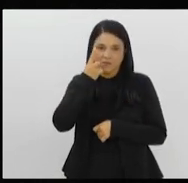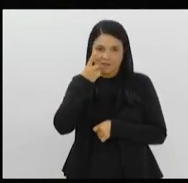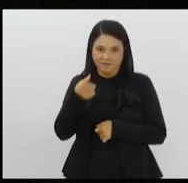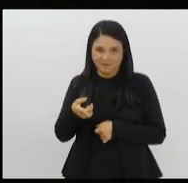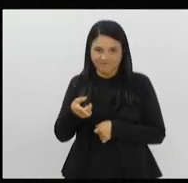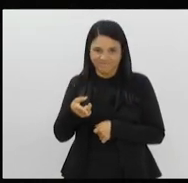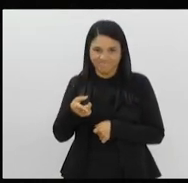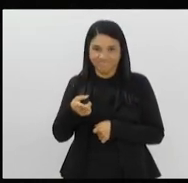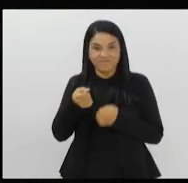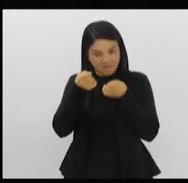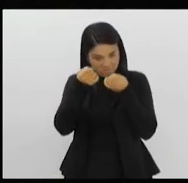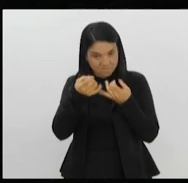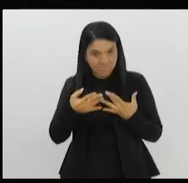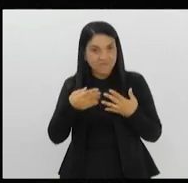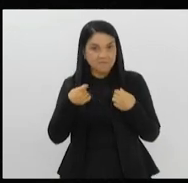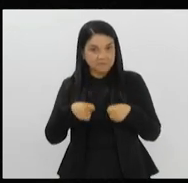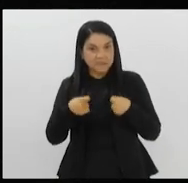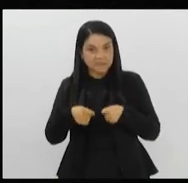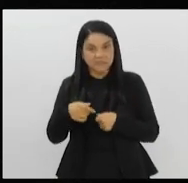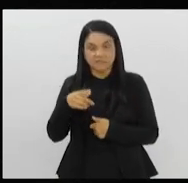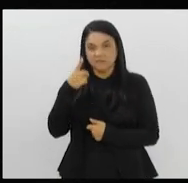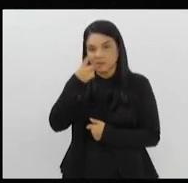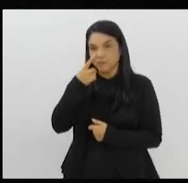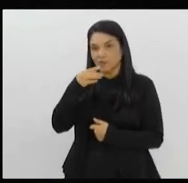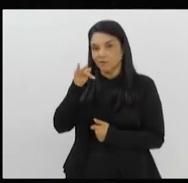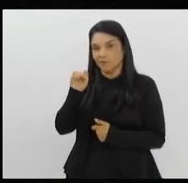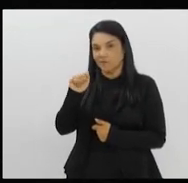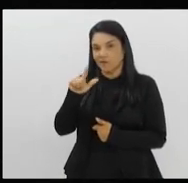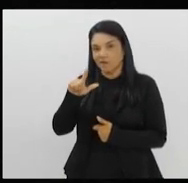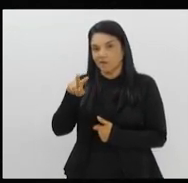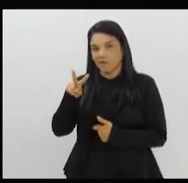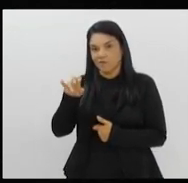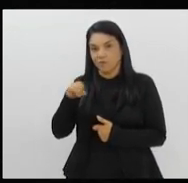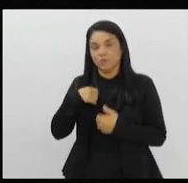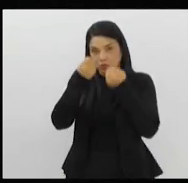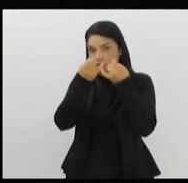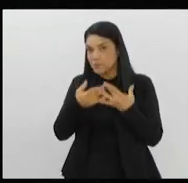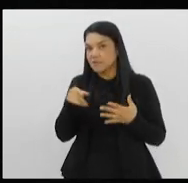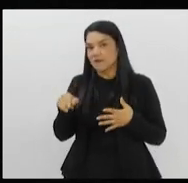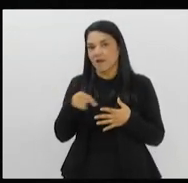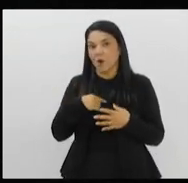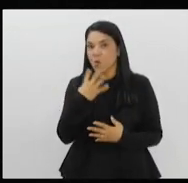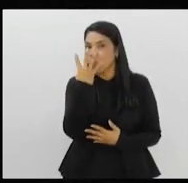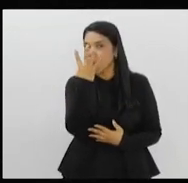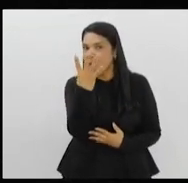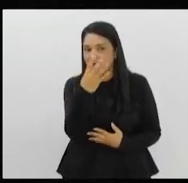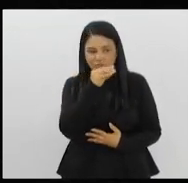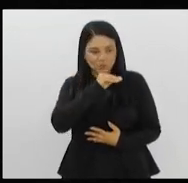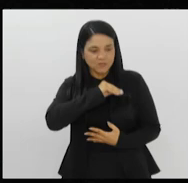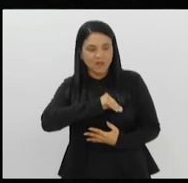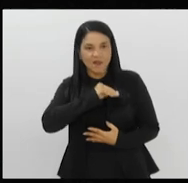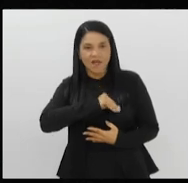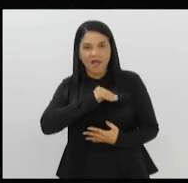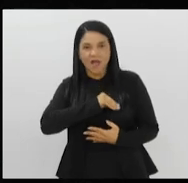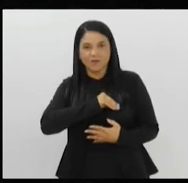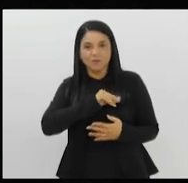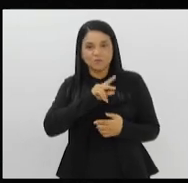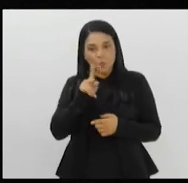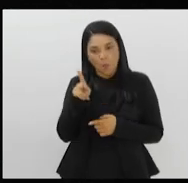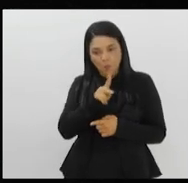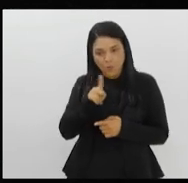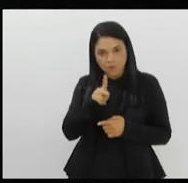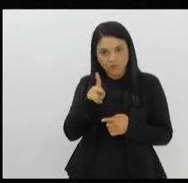ele deve explicar a essa casa é se de fato ele realmente acumulou 4 salários como professor vinculado à Fiocruz,